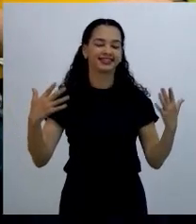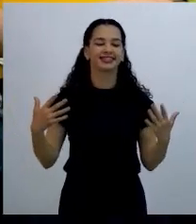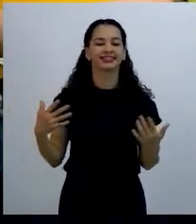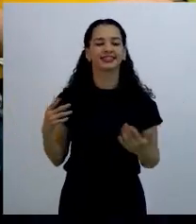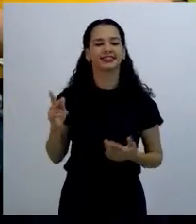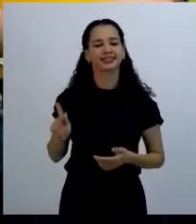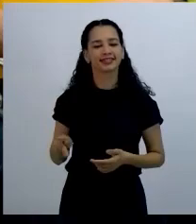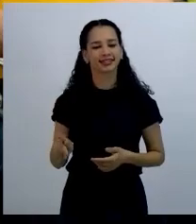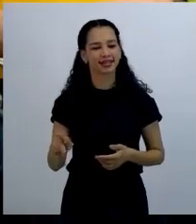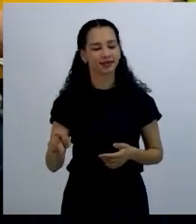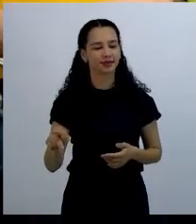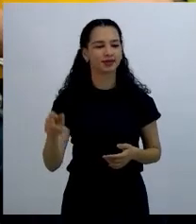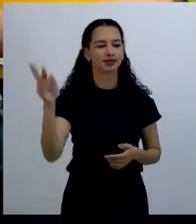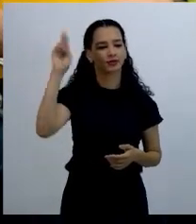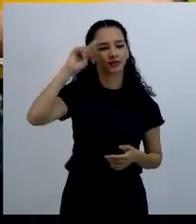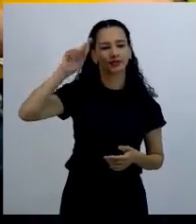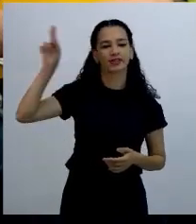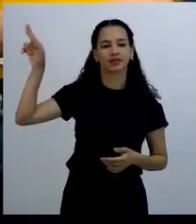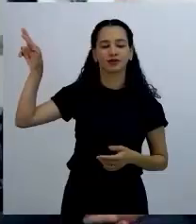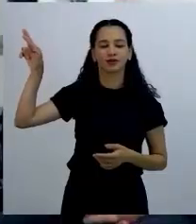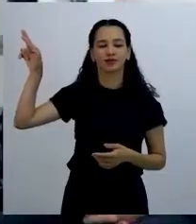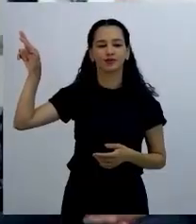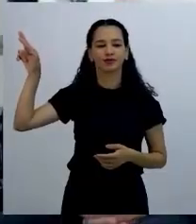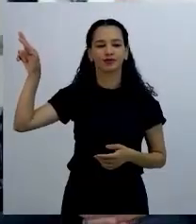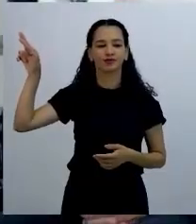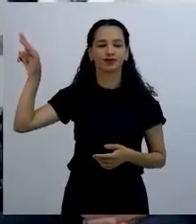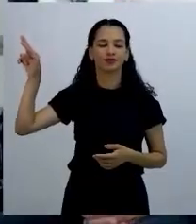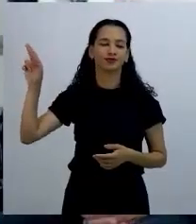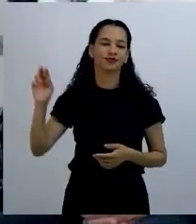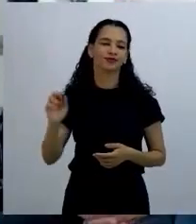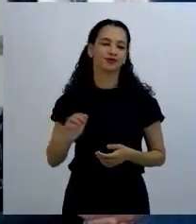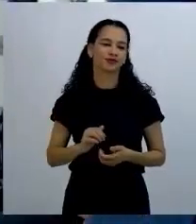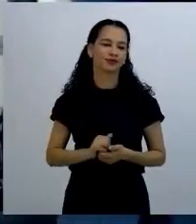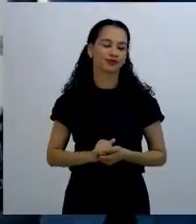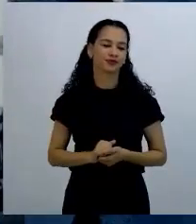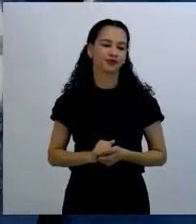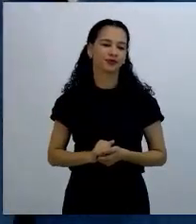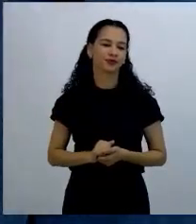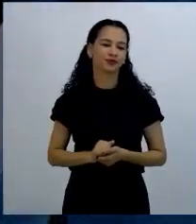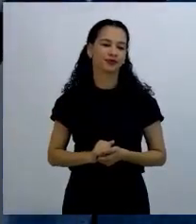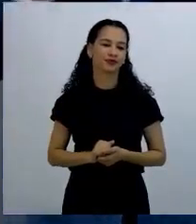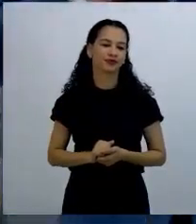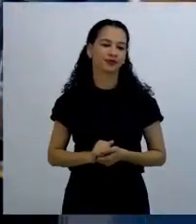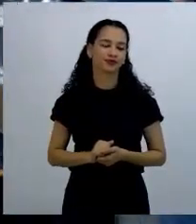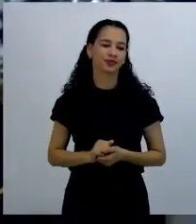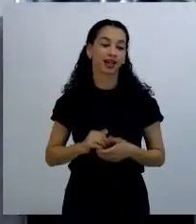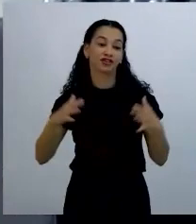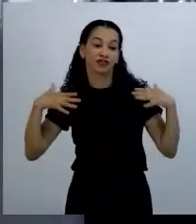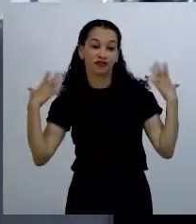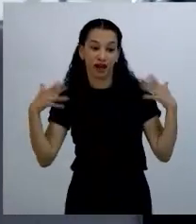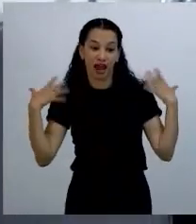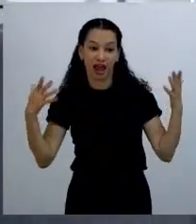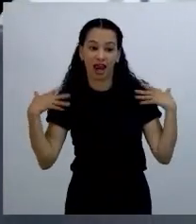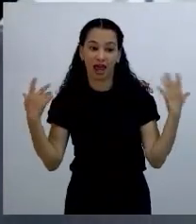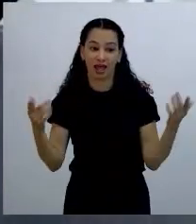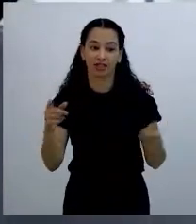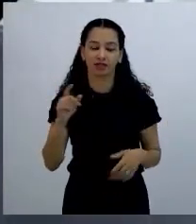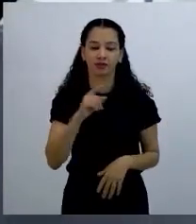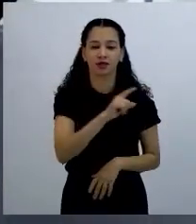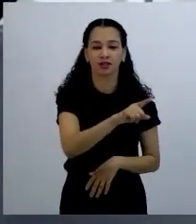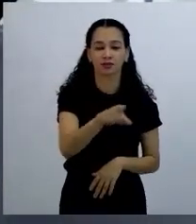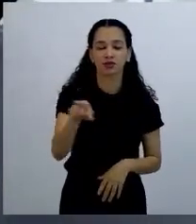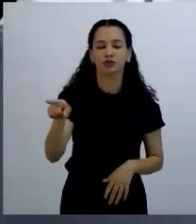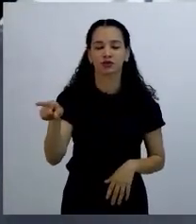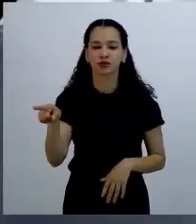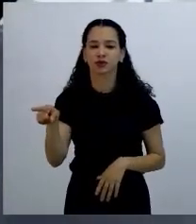você já ficaram alegres porque eu disse então vou fazer uma segunda vez porque não foram duas vezes me ajudem por favor diga essas pessoas